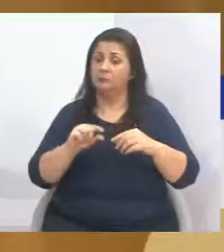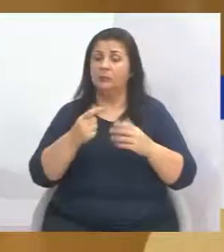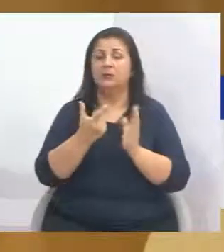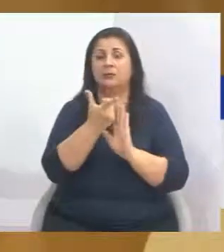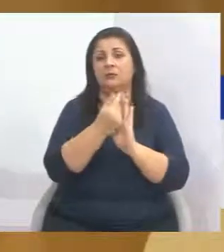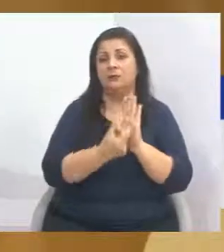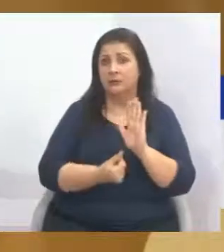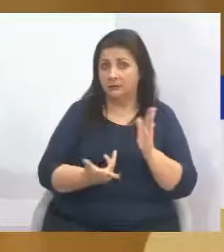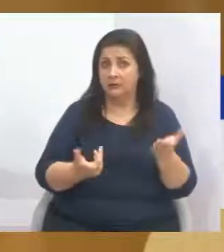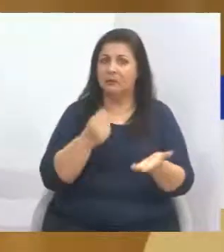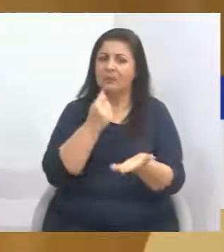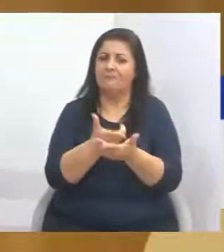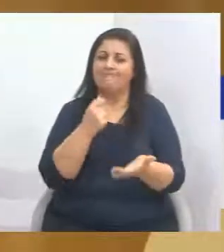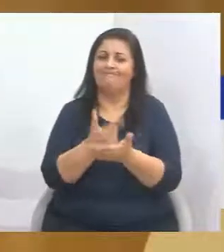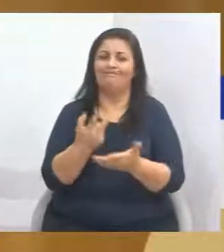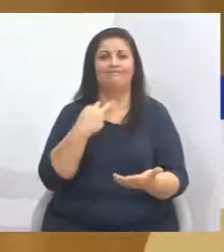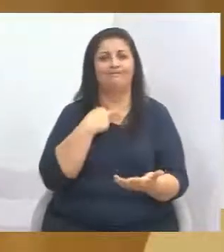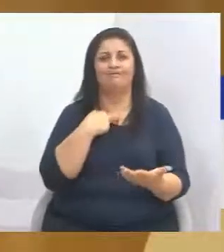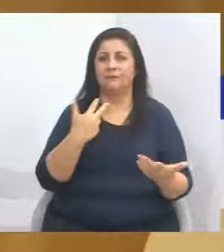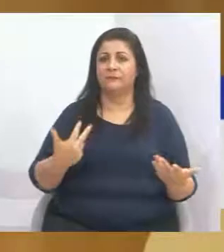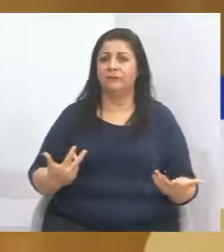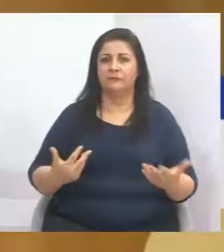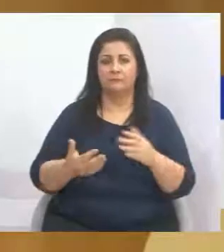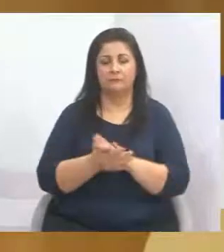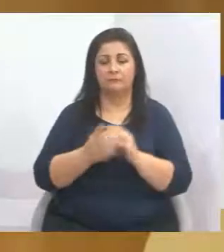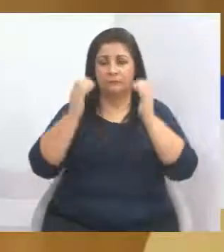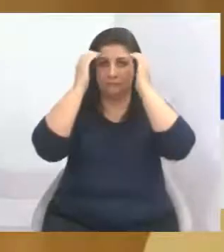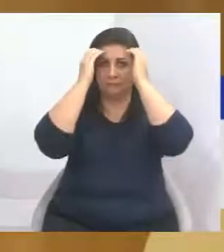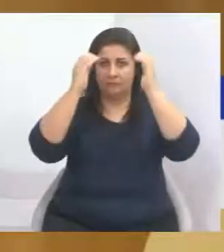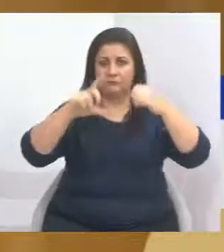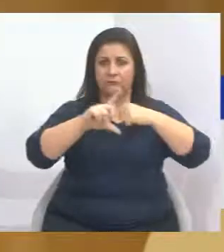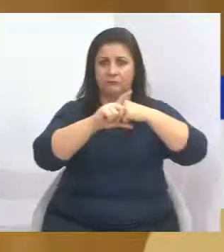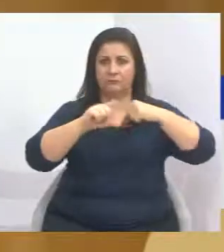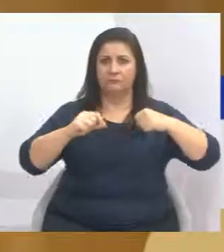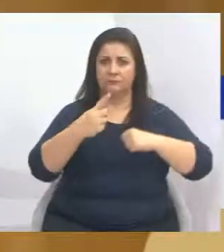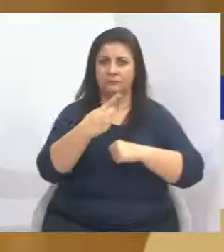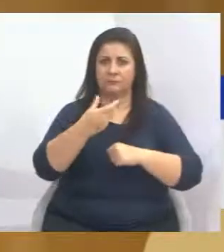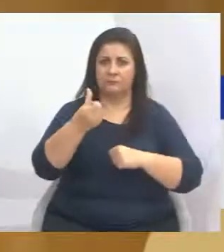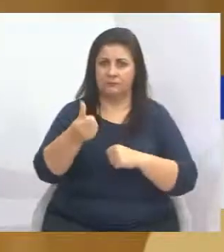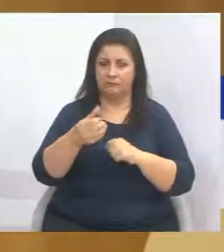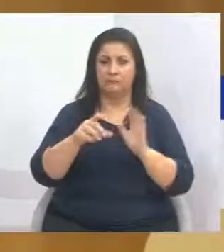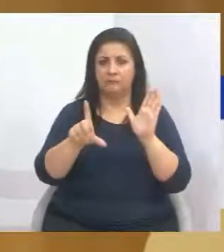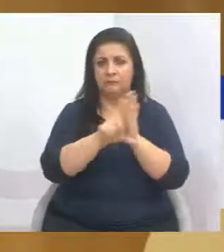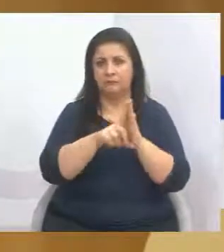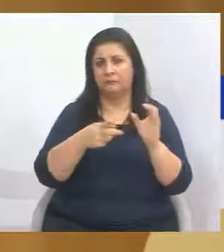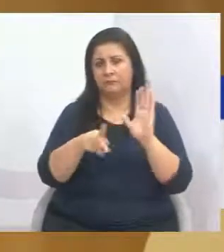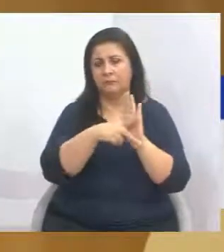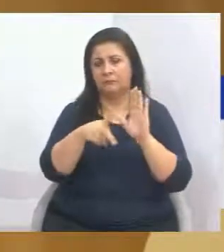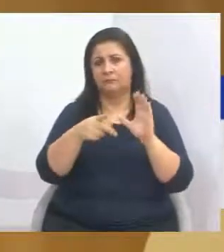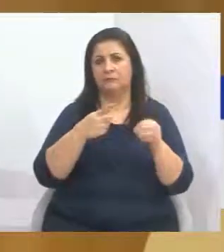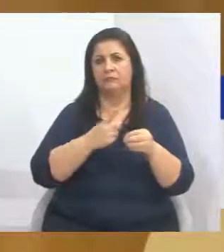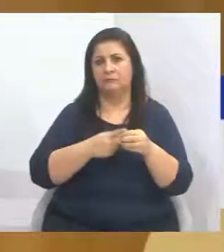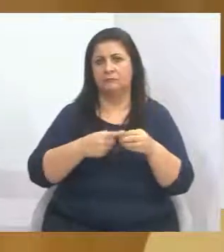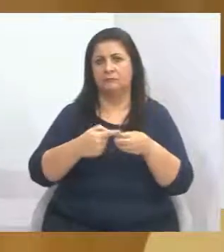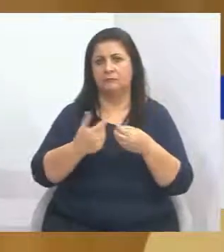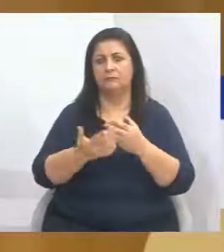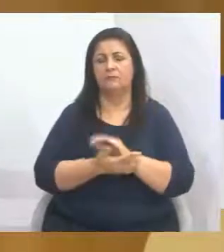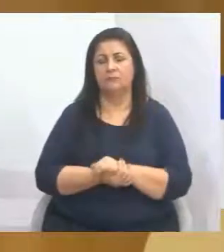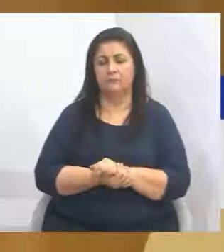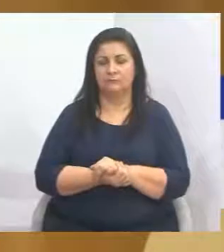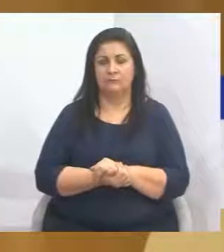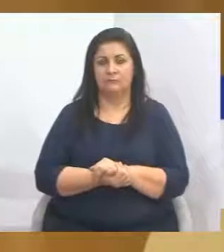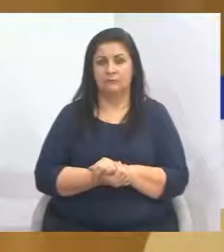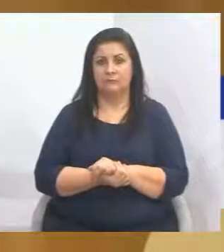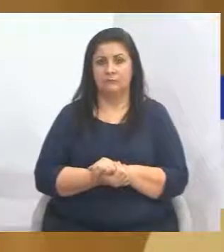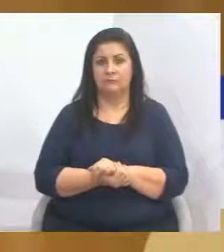da despesa de forma permanente, de acordo com o artigo 16 da Lei Complementar 101 de